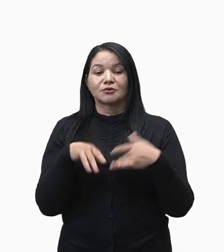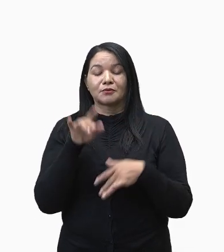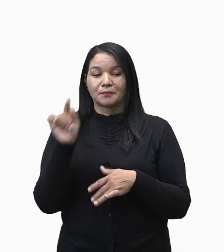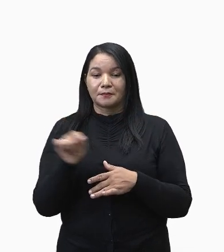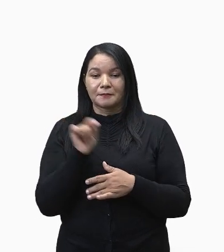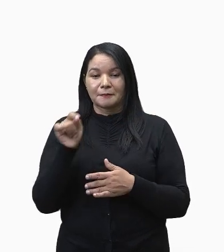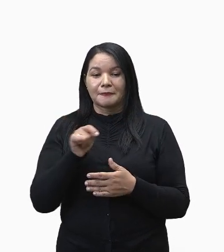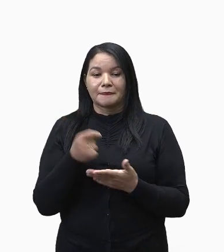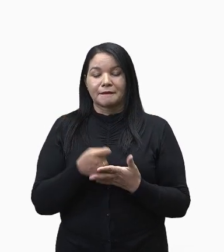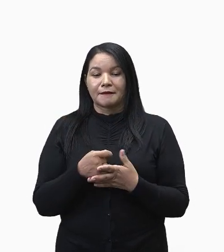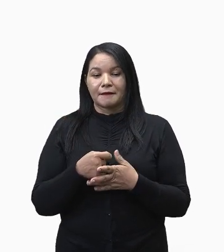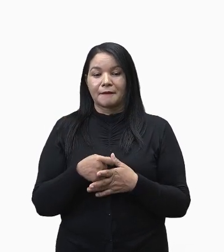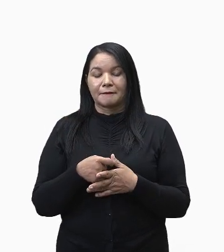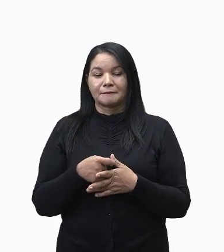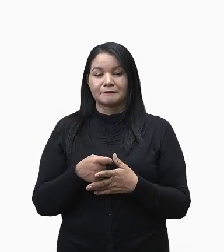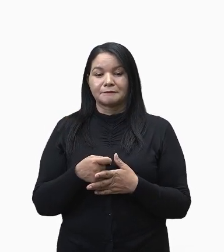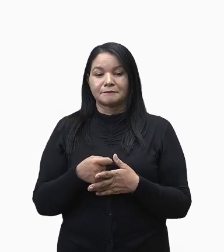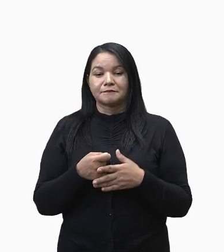gente está